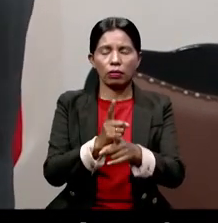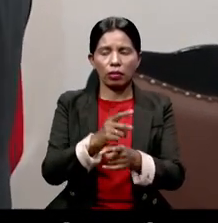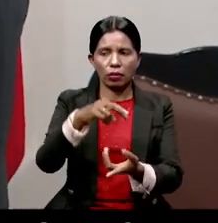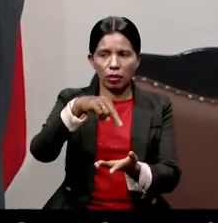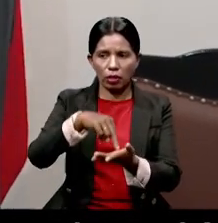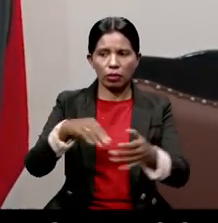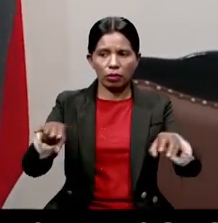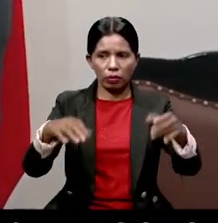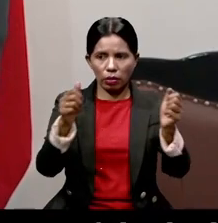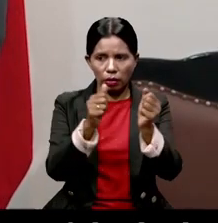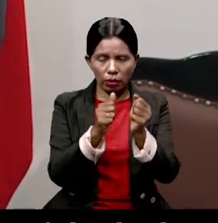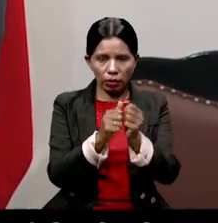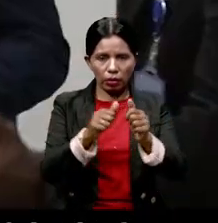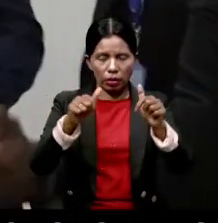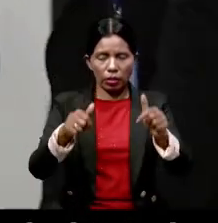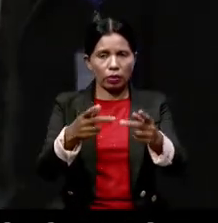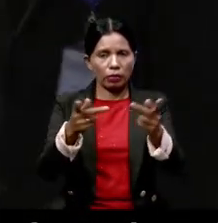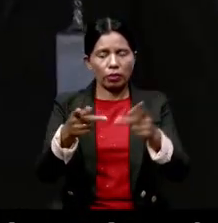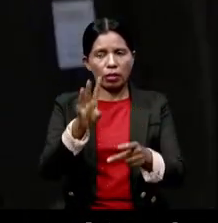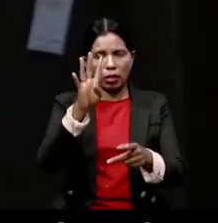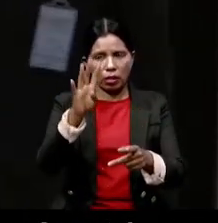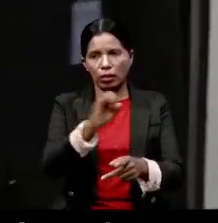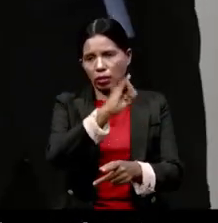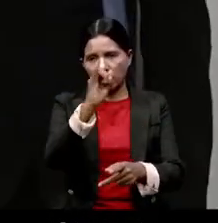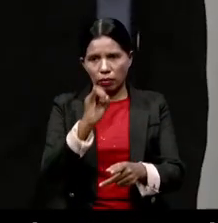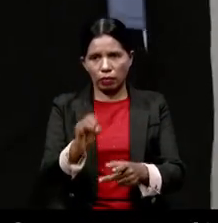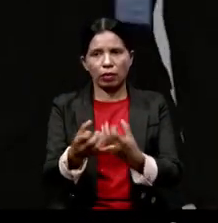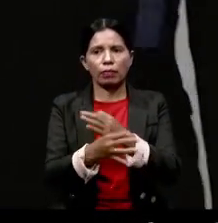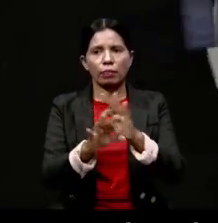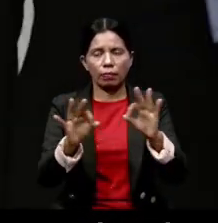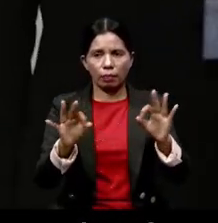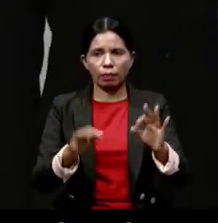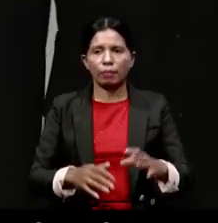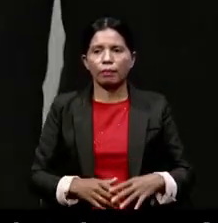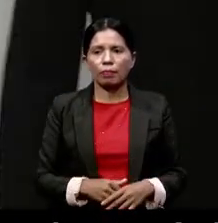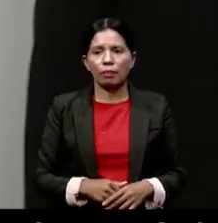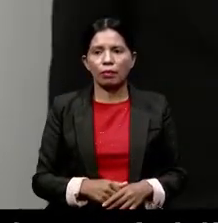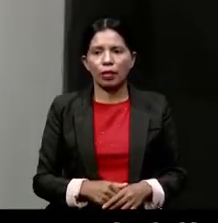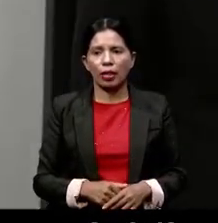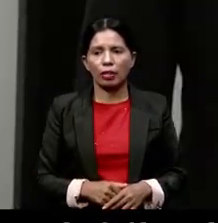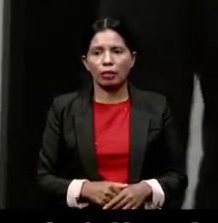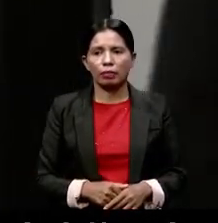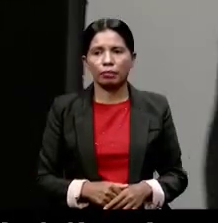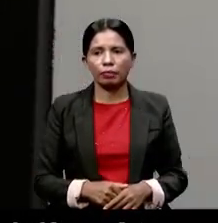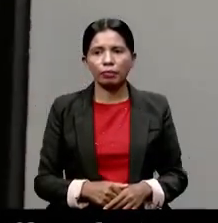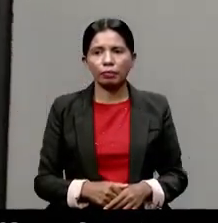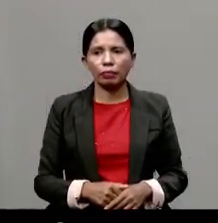estabelece cooperação serviço e a área hat nebe identifica ona. Santina de Jesus, Marito da Costa, GMN.